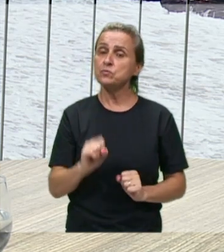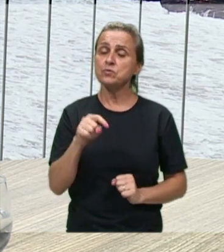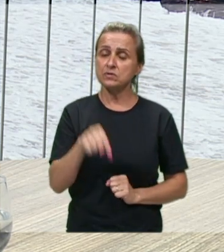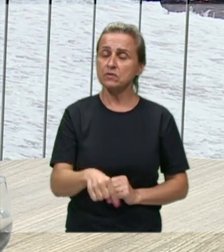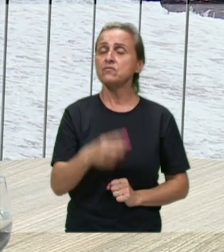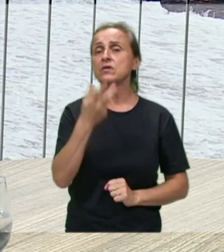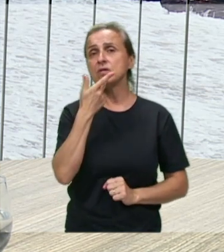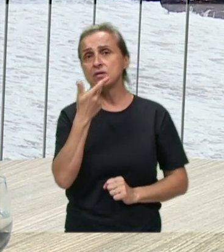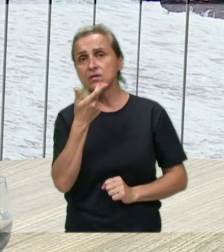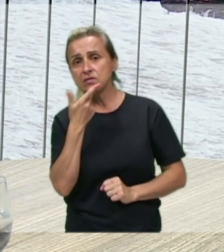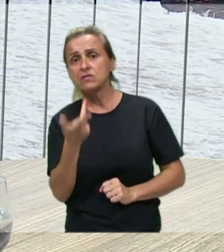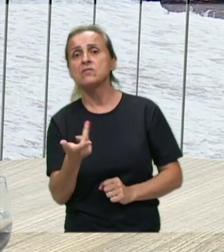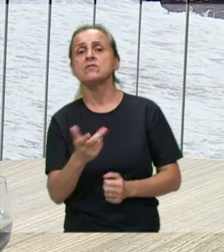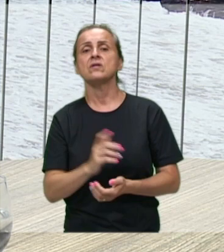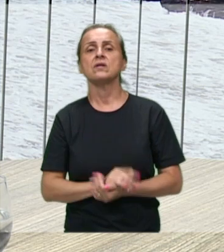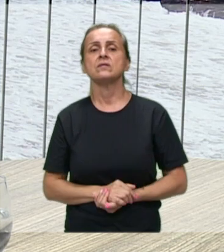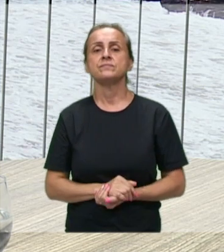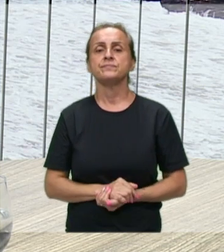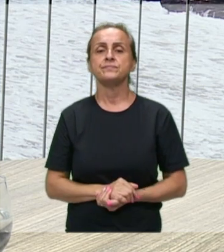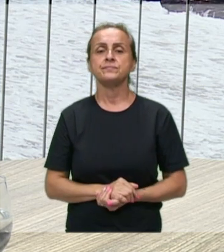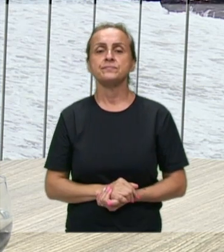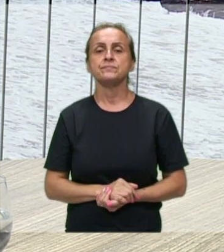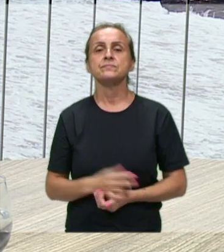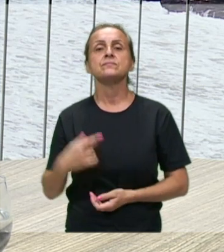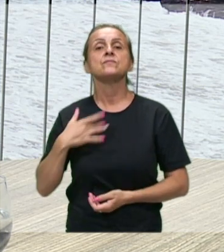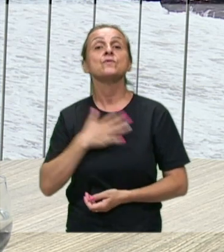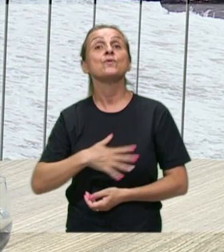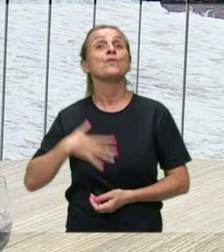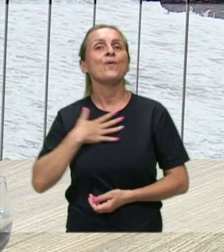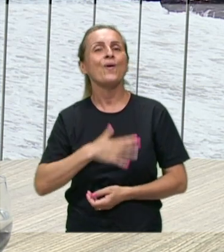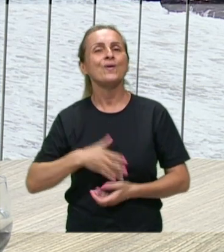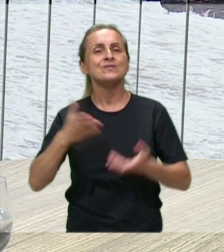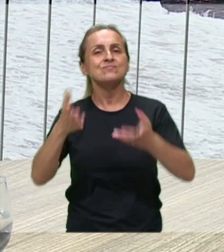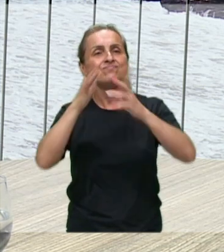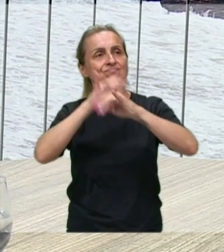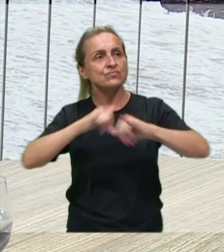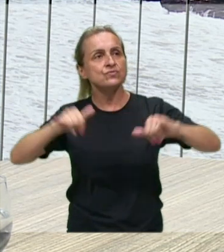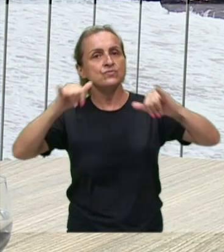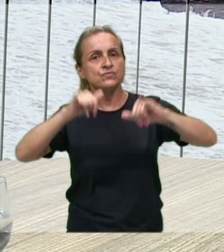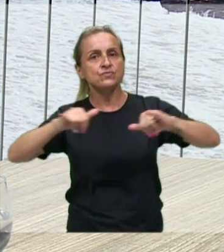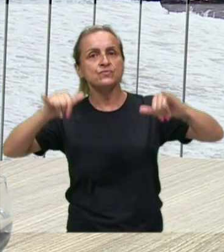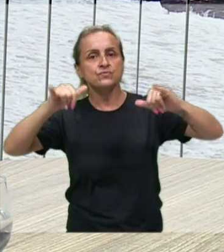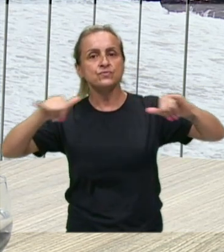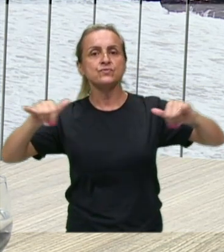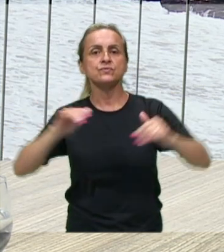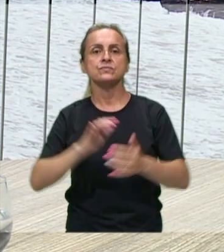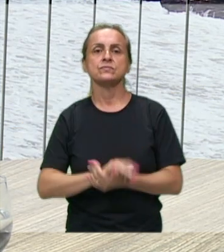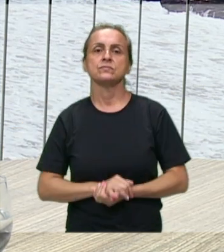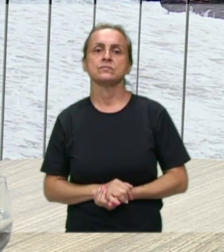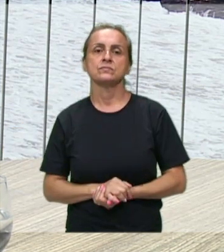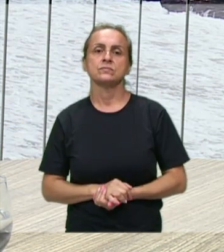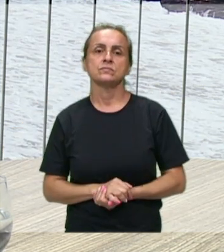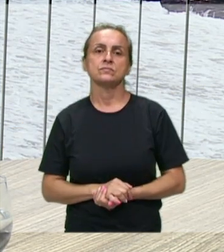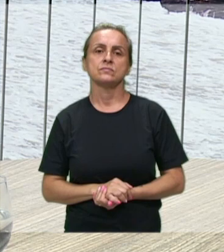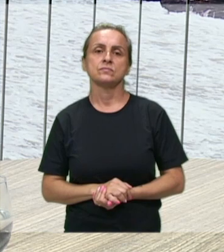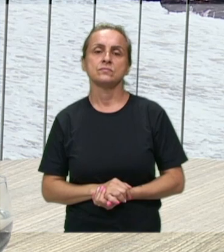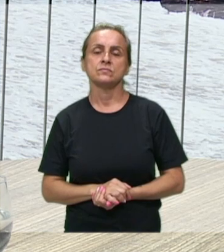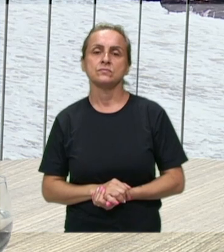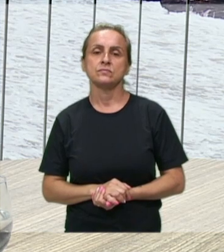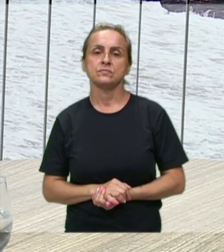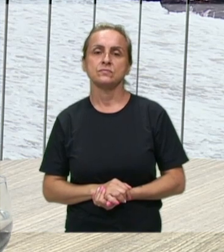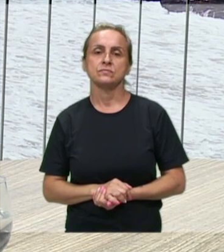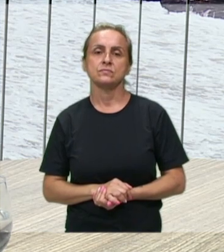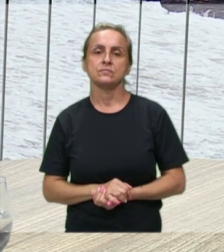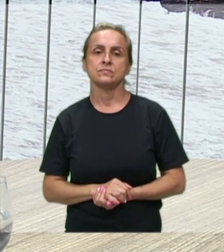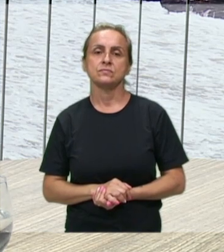imprensa, sempre me dei muito com a imprensa, porque a gente gosta que sempre propague. Porque eu falo para a senhora uma coisa, falar para uma pessoa, já